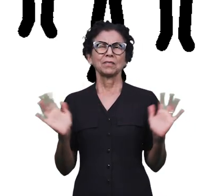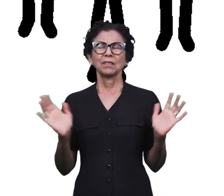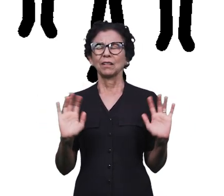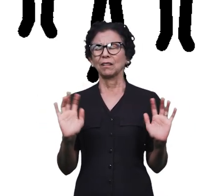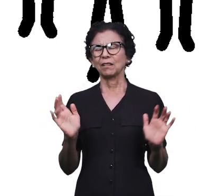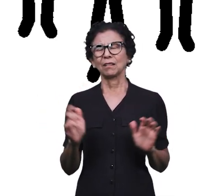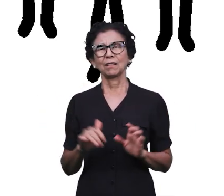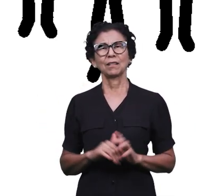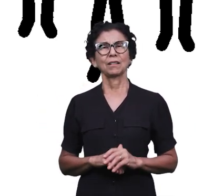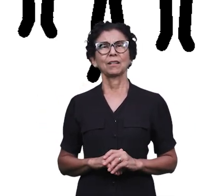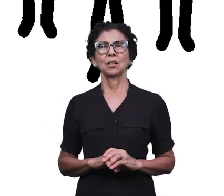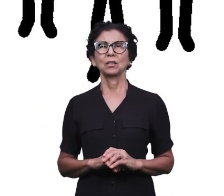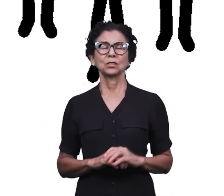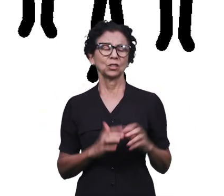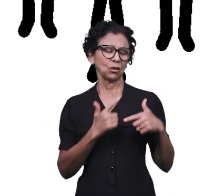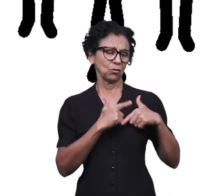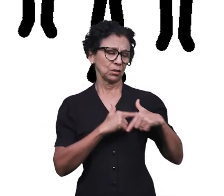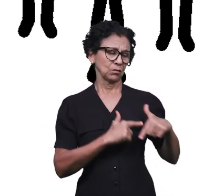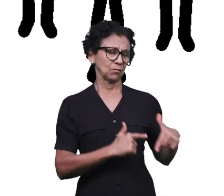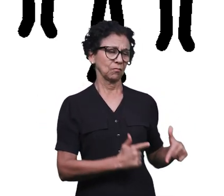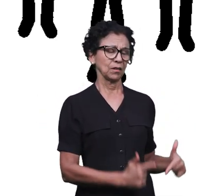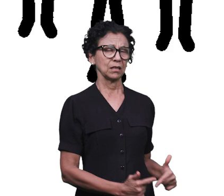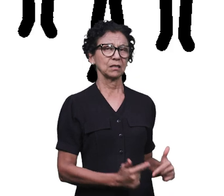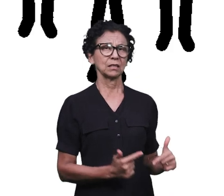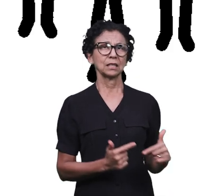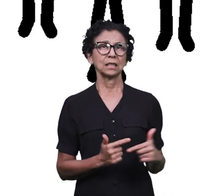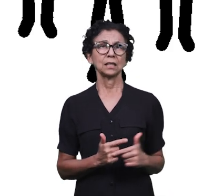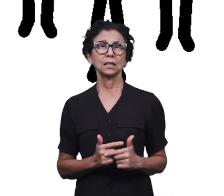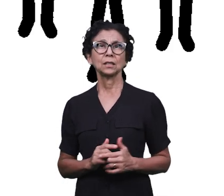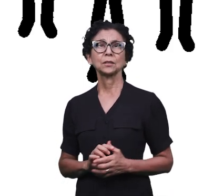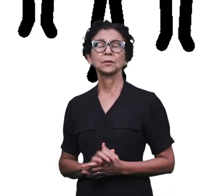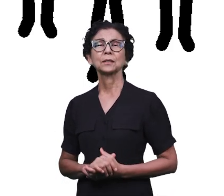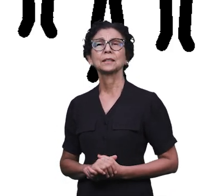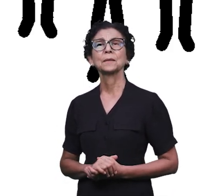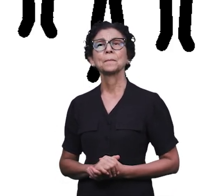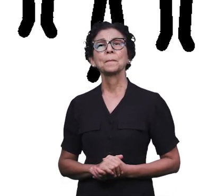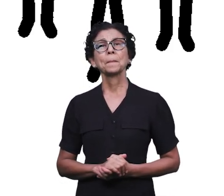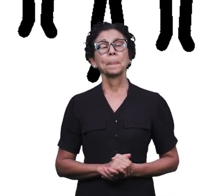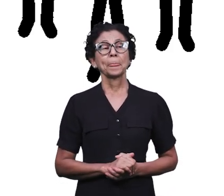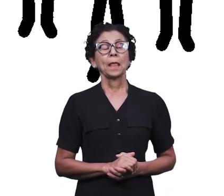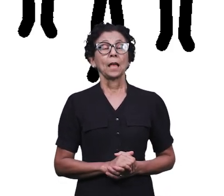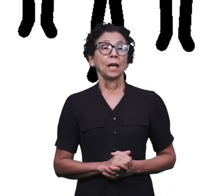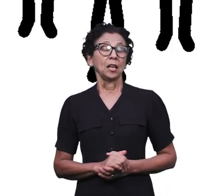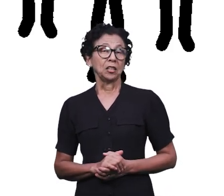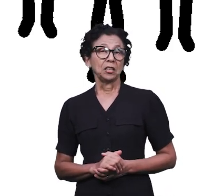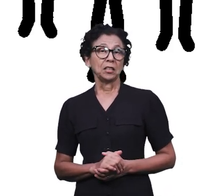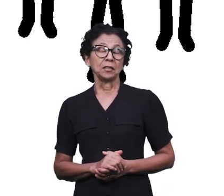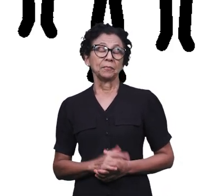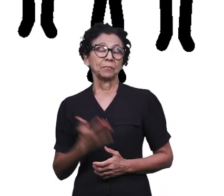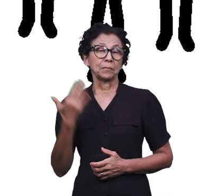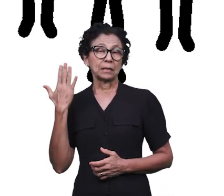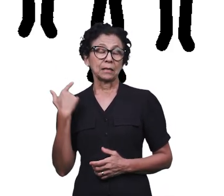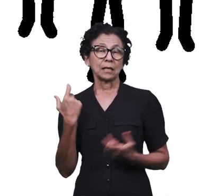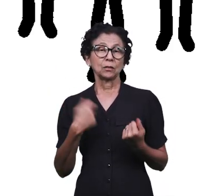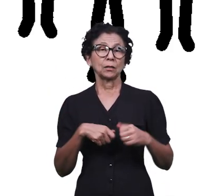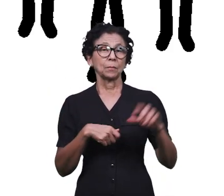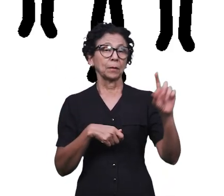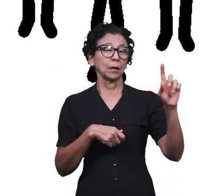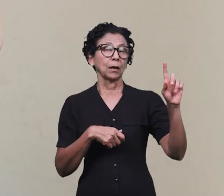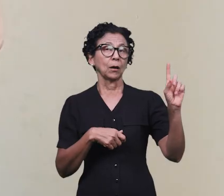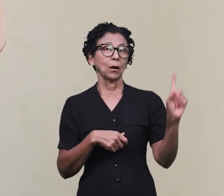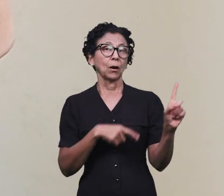aquilo que era a obra do Senhor Jesus. E eles queriam que fossem adorados deuses que não tinham